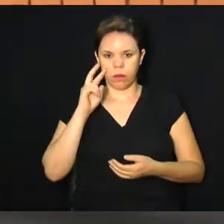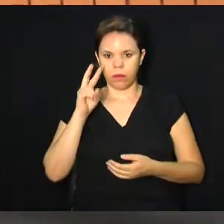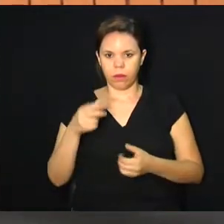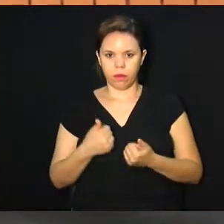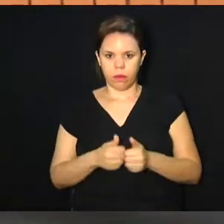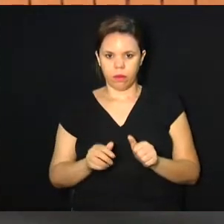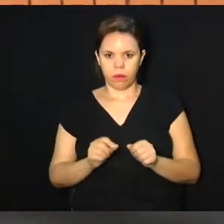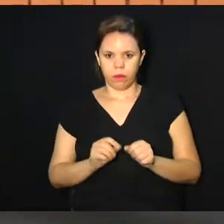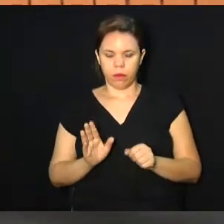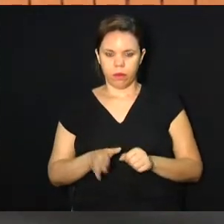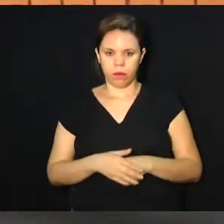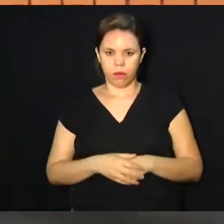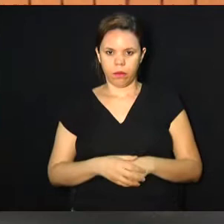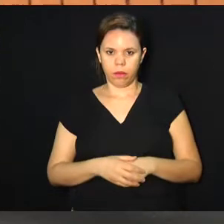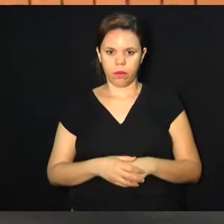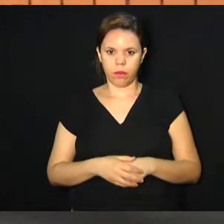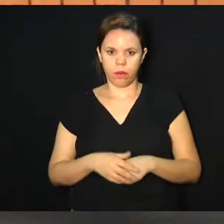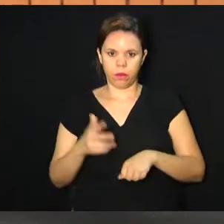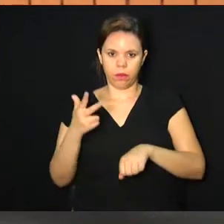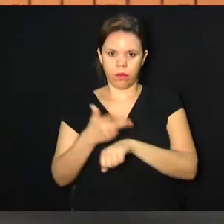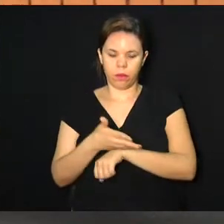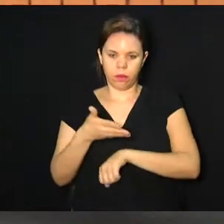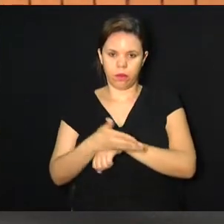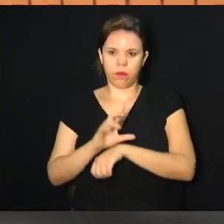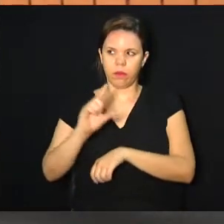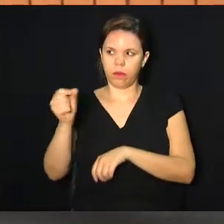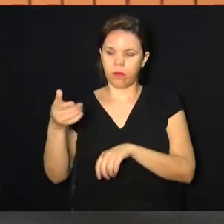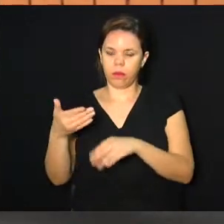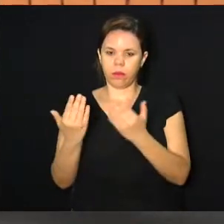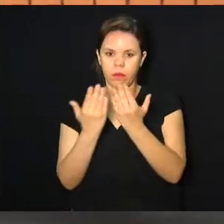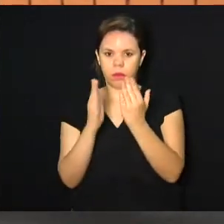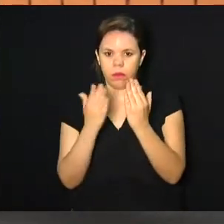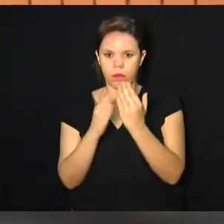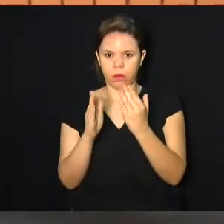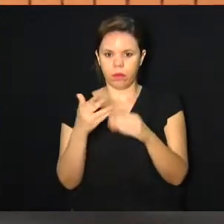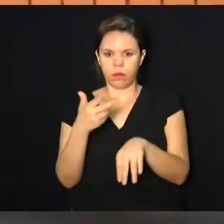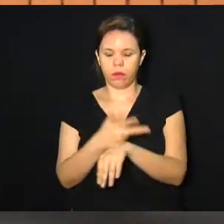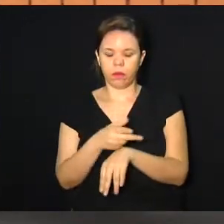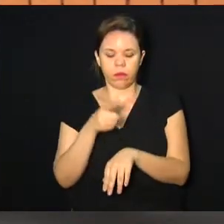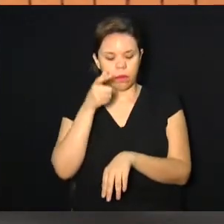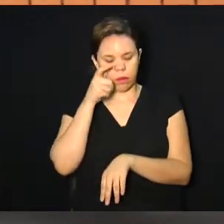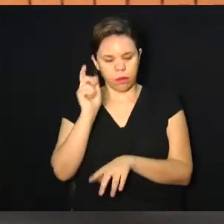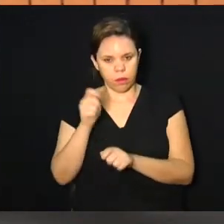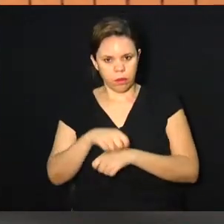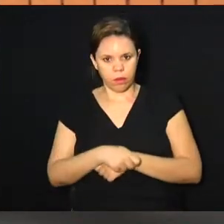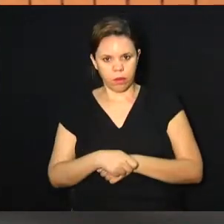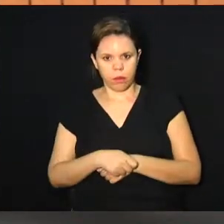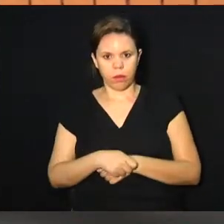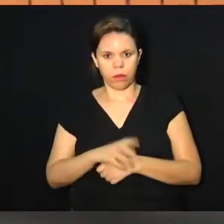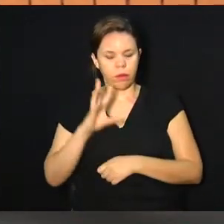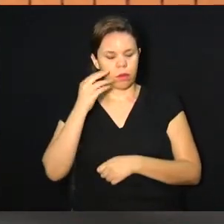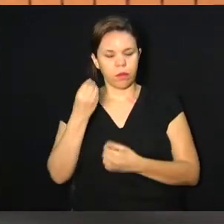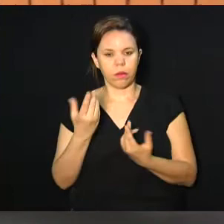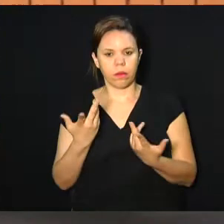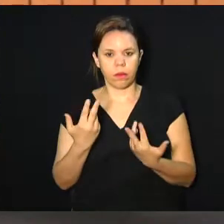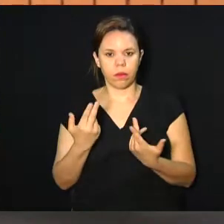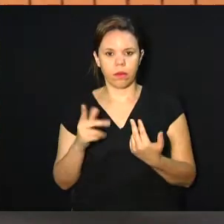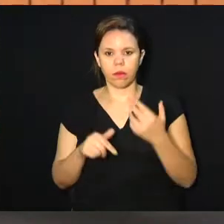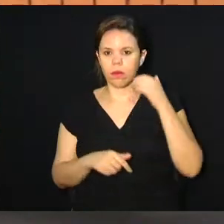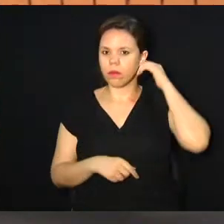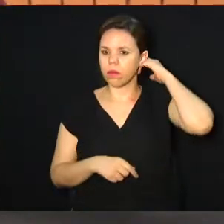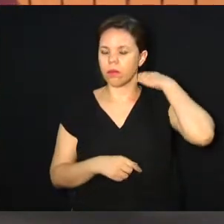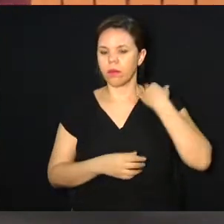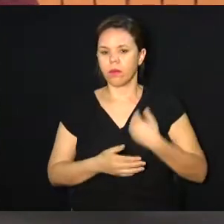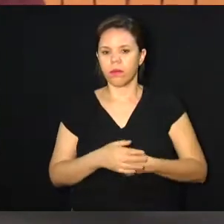ônibus com câmera na entrada e saída, que é uma obrigação também. Queria entender como é que é isso.